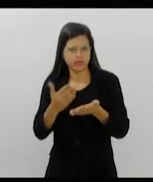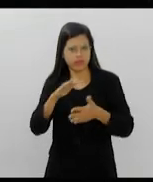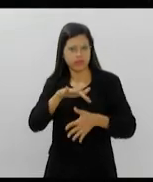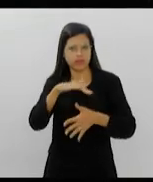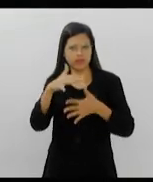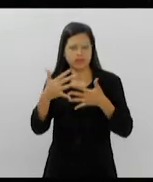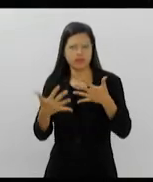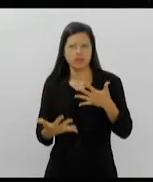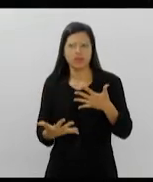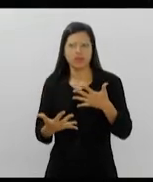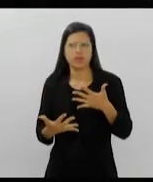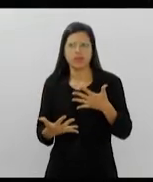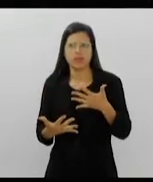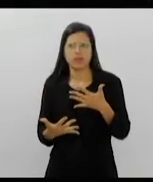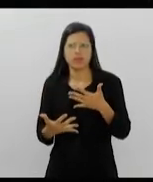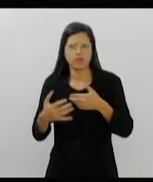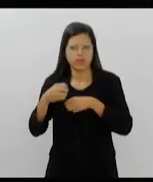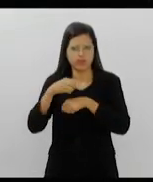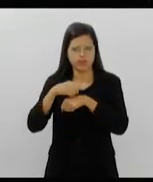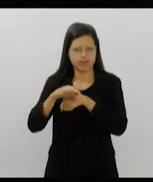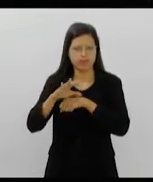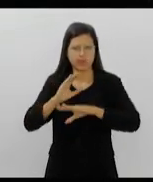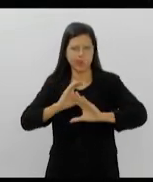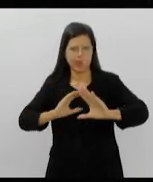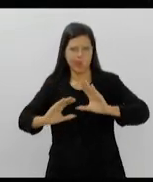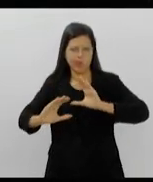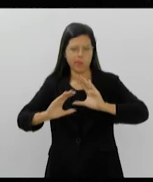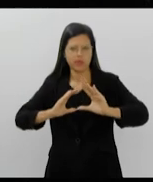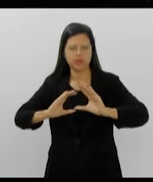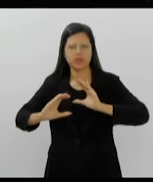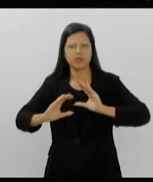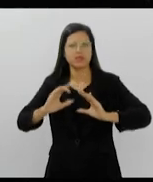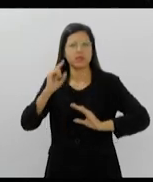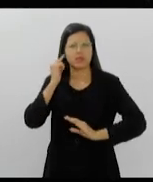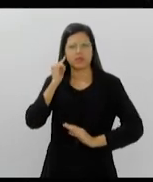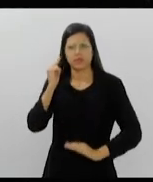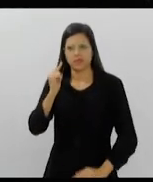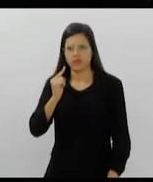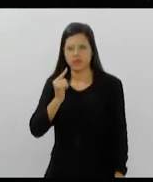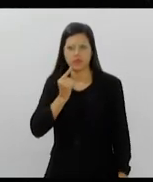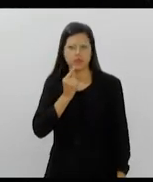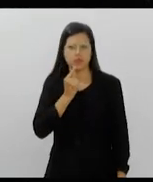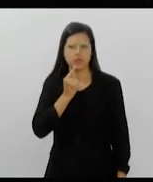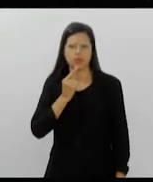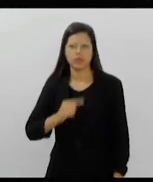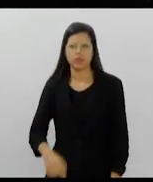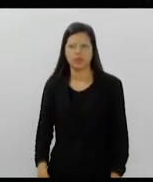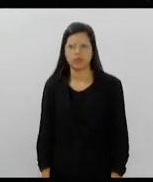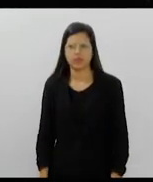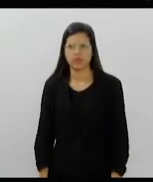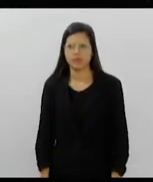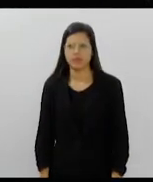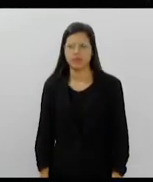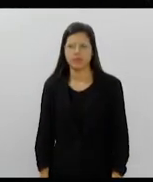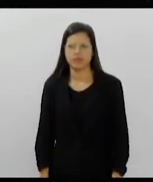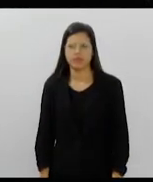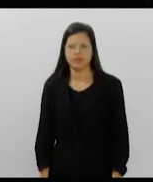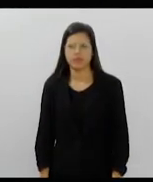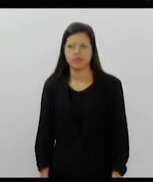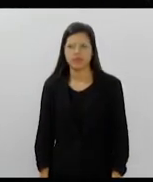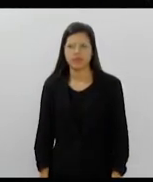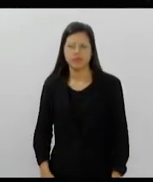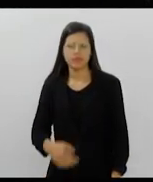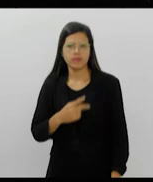Libras, que leva a nossa voz aos deficientes auditivos.